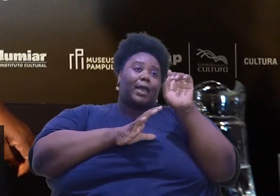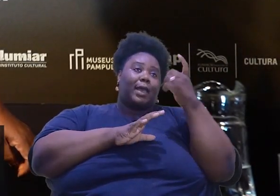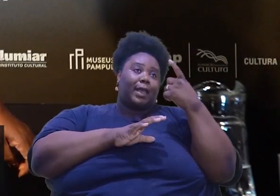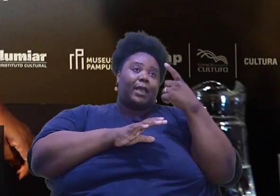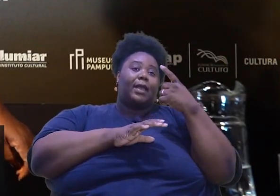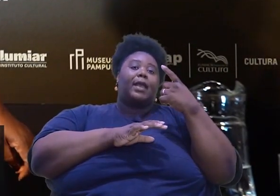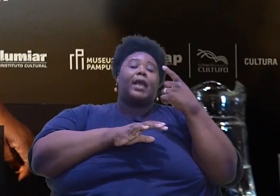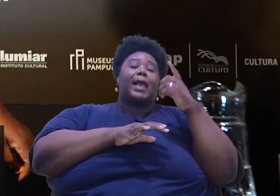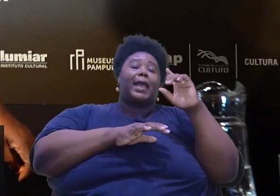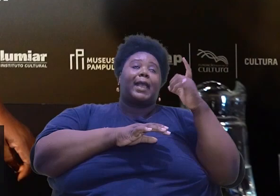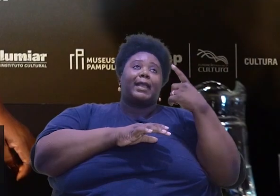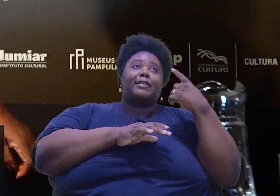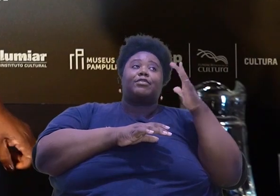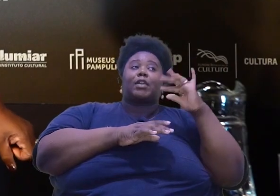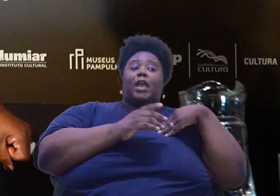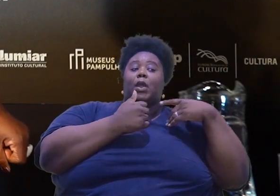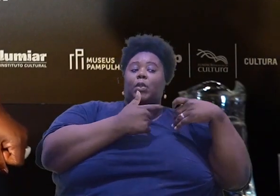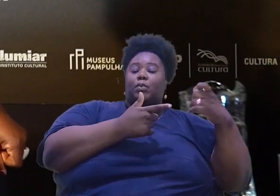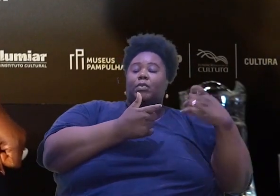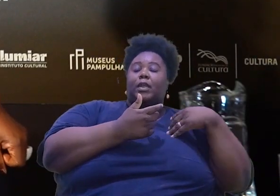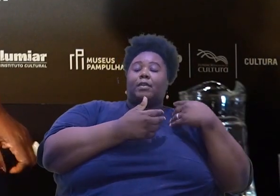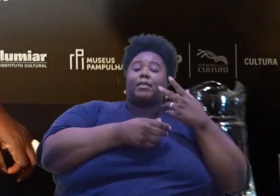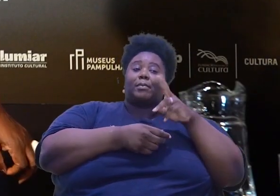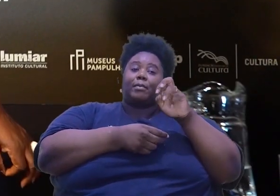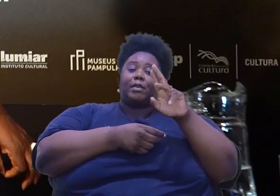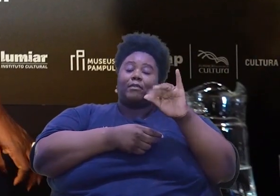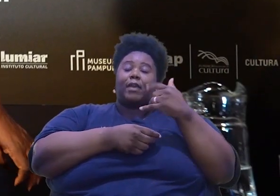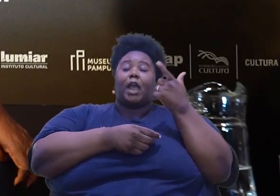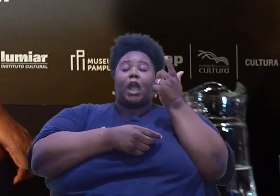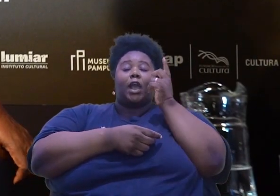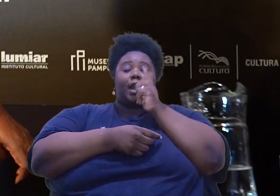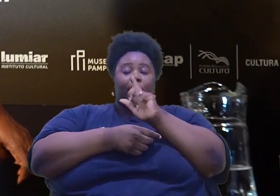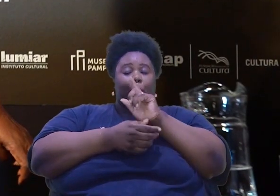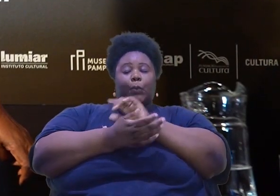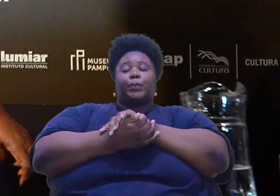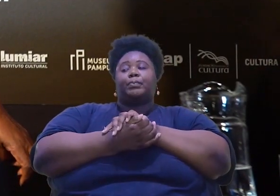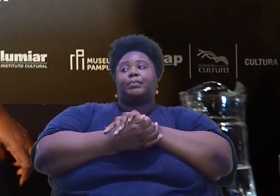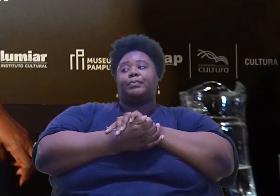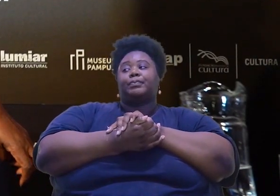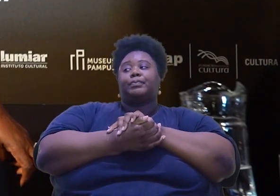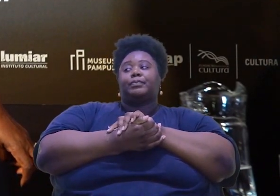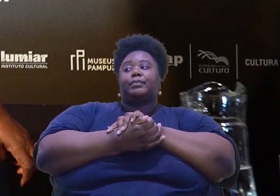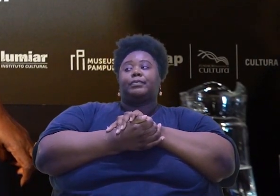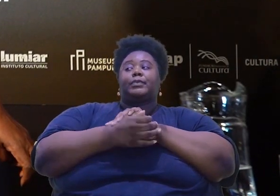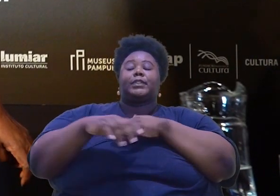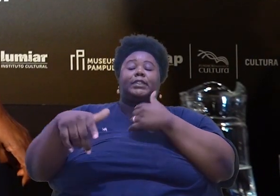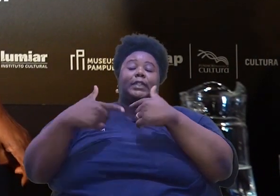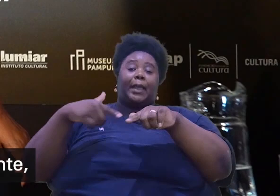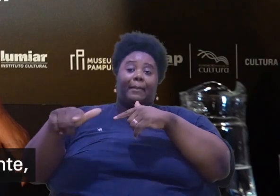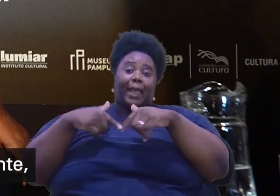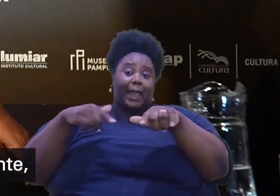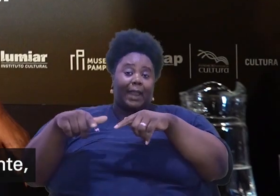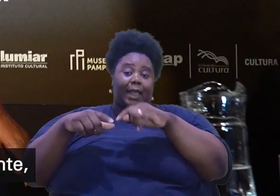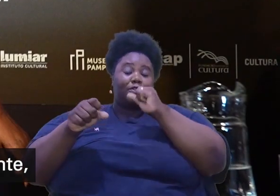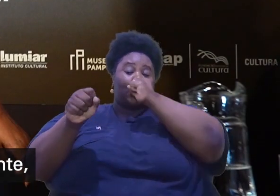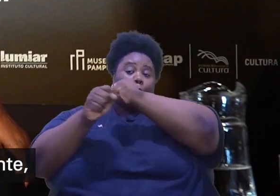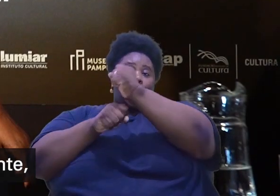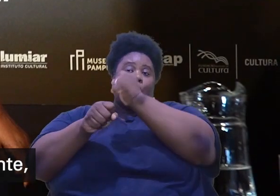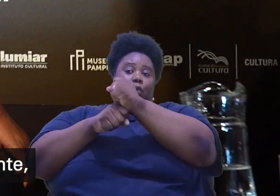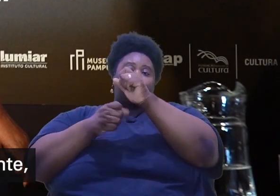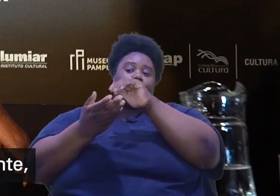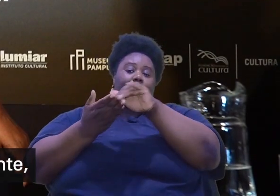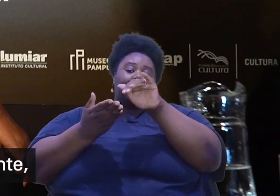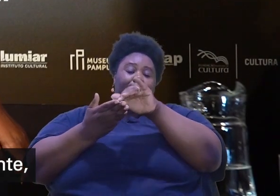no serviço público. Esse meu tio, então, ele ganhou uma vaga de servente na Secretaria